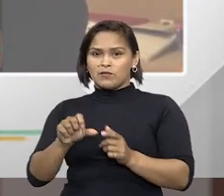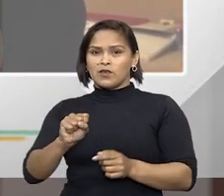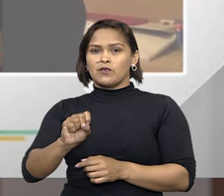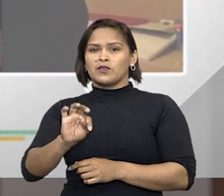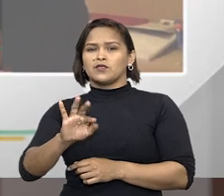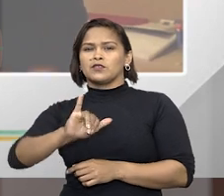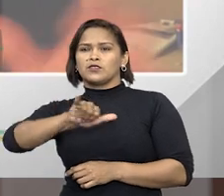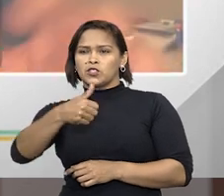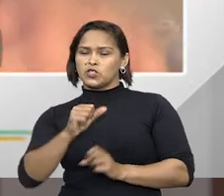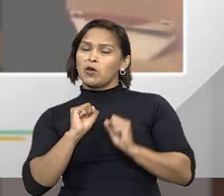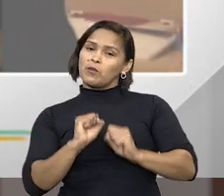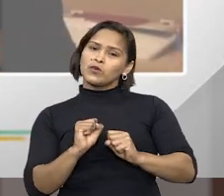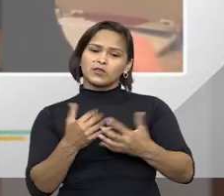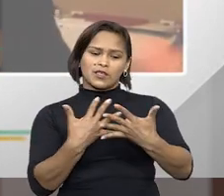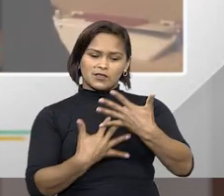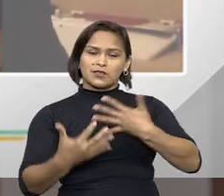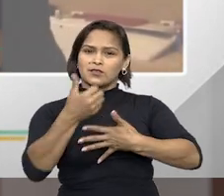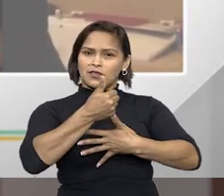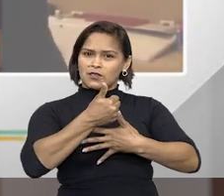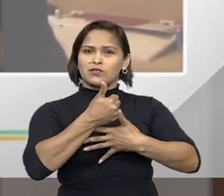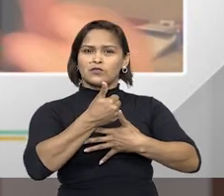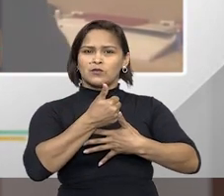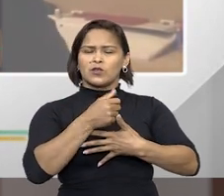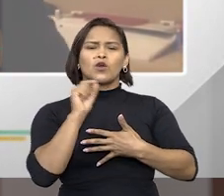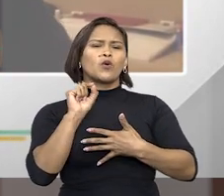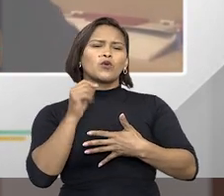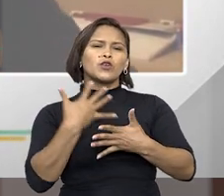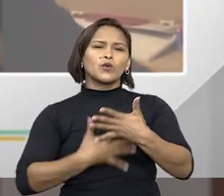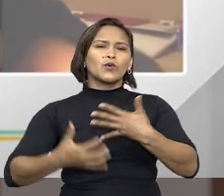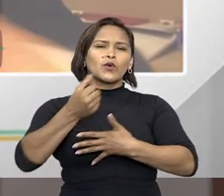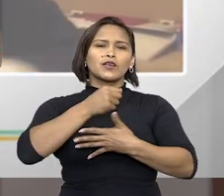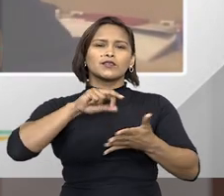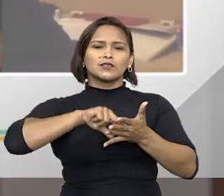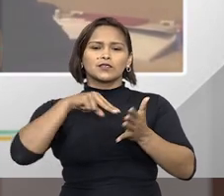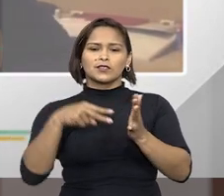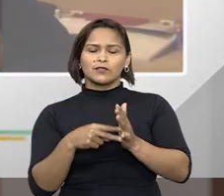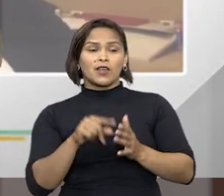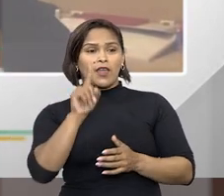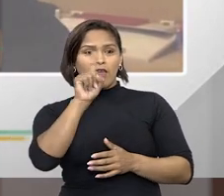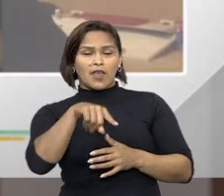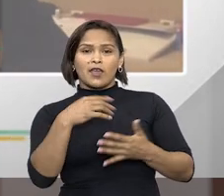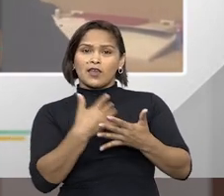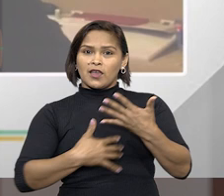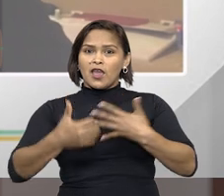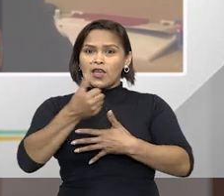vinculante. O que é a súmula vinculante? É isso que nós temos hoje